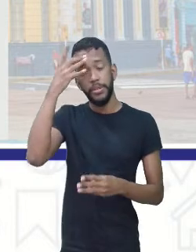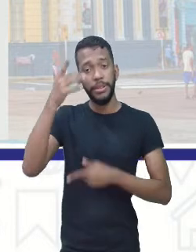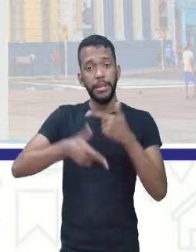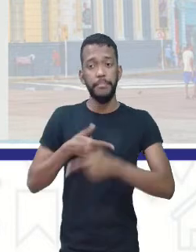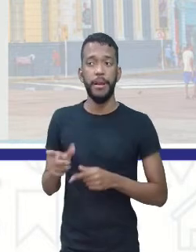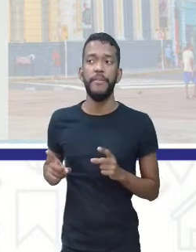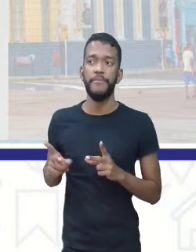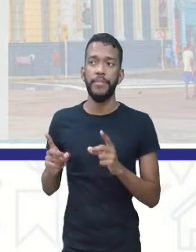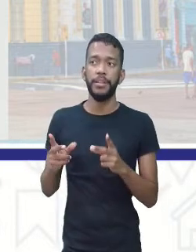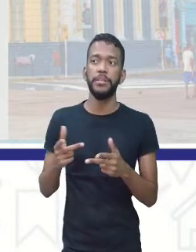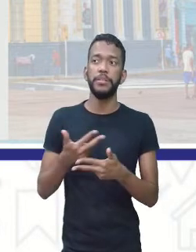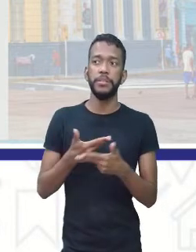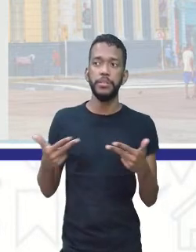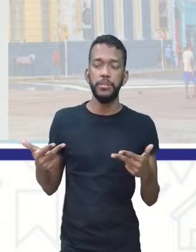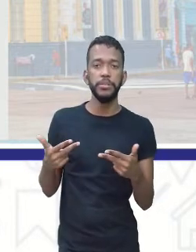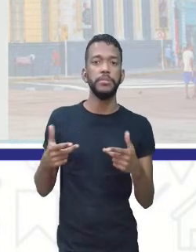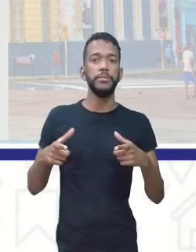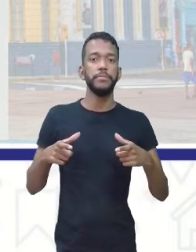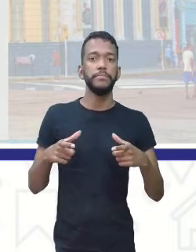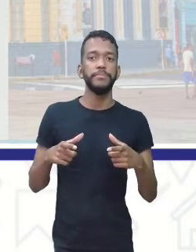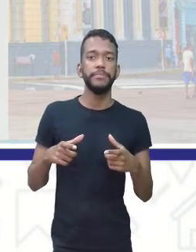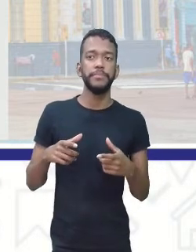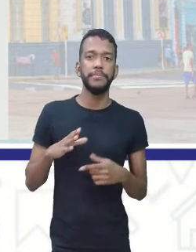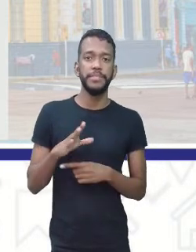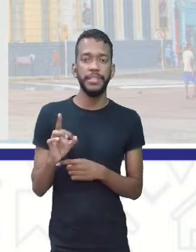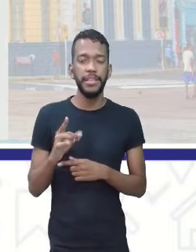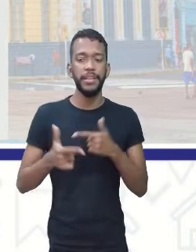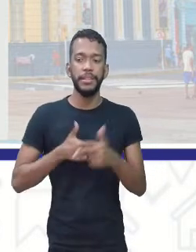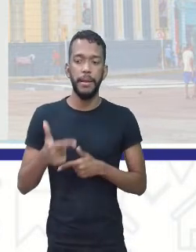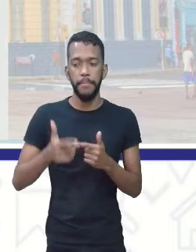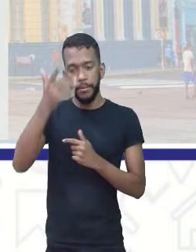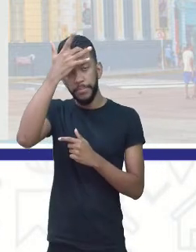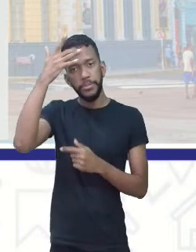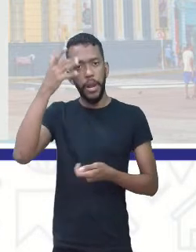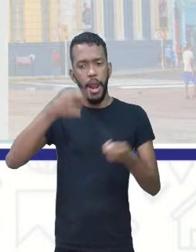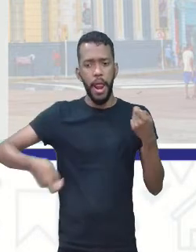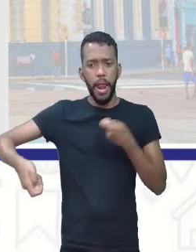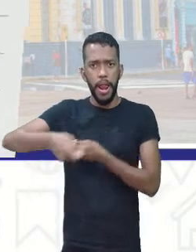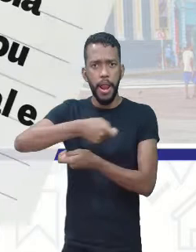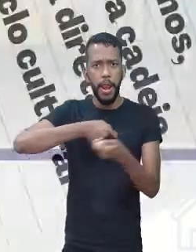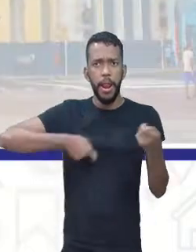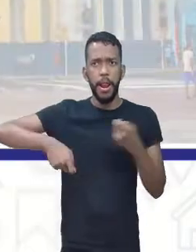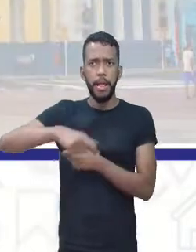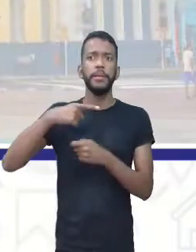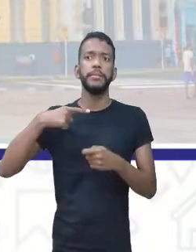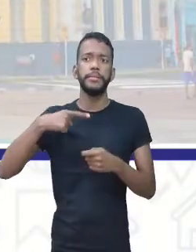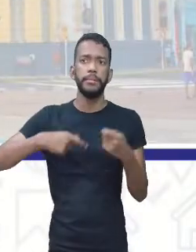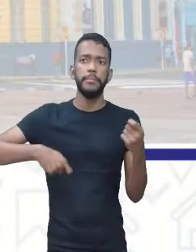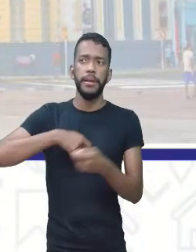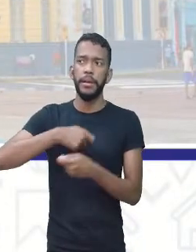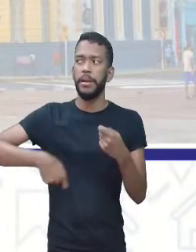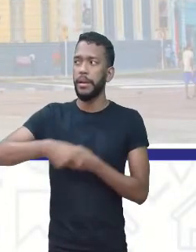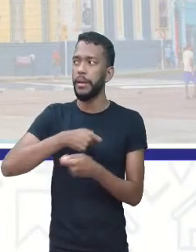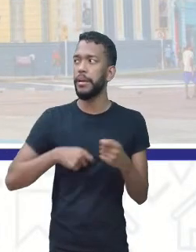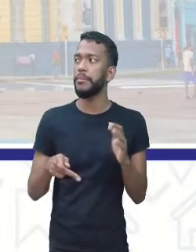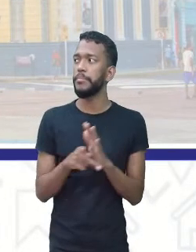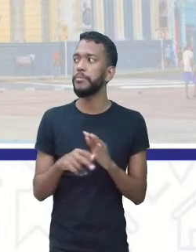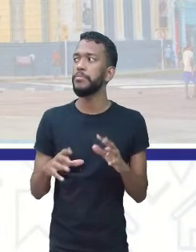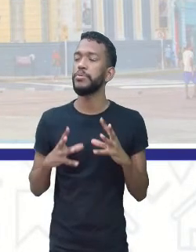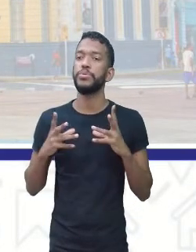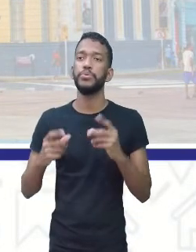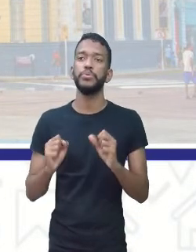né, os discos, né, o trabalho desse pessoal. Então tem tudo isso, fora toda a cadeia de show,